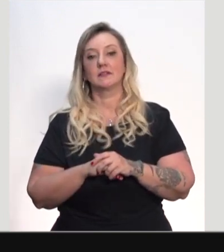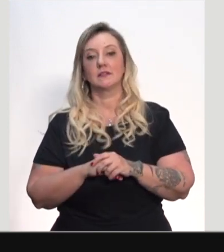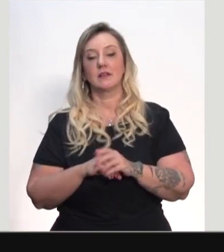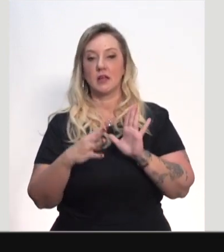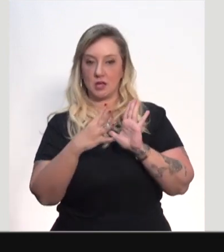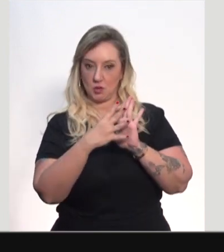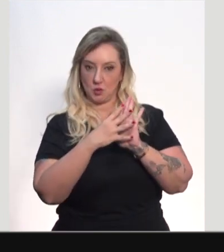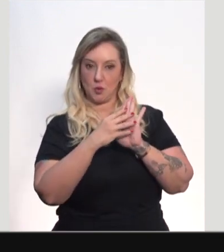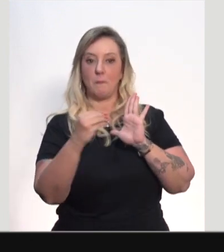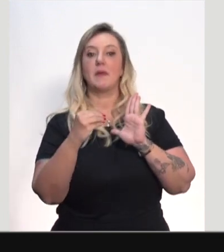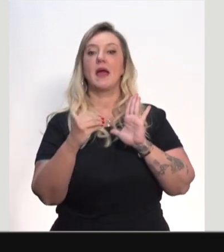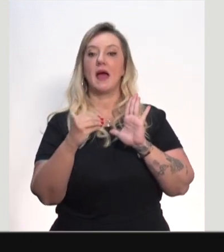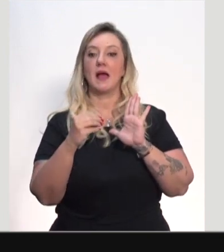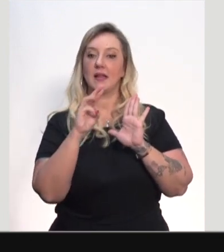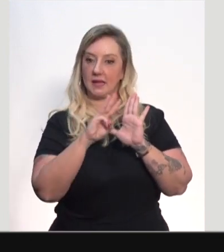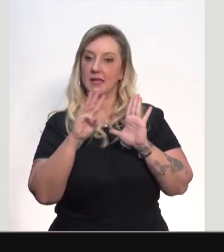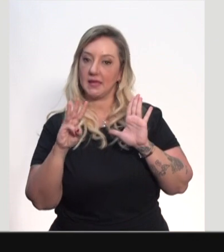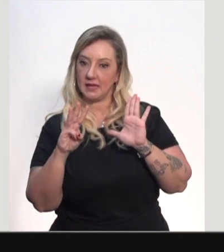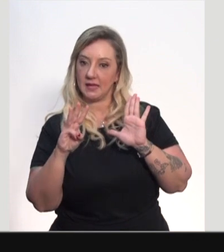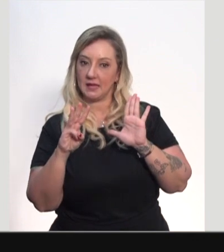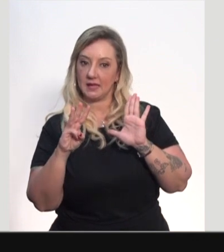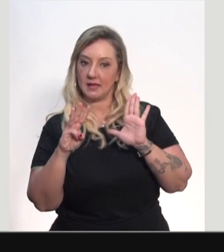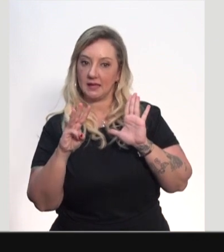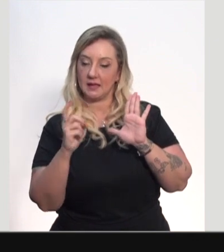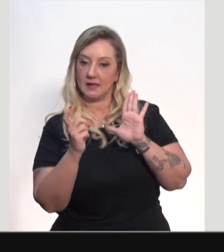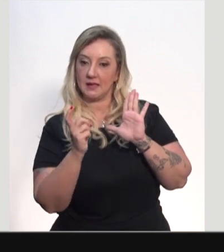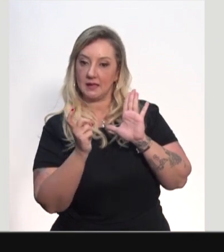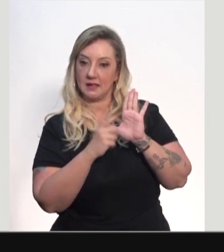vocês vão organizar em alguns momentos com